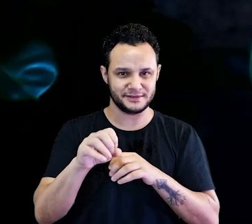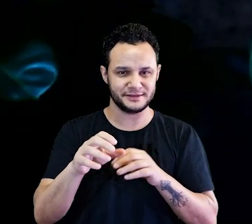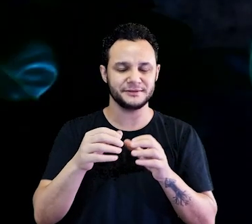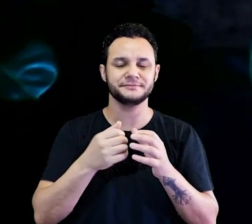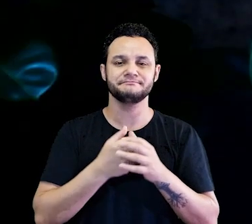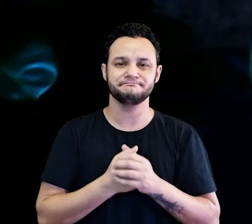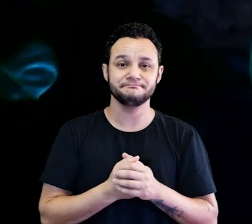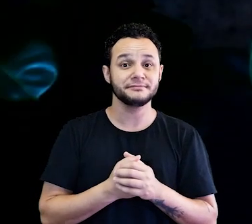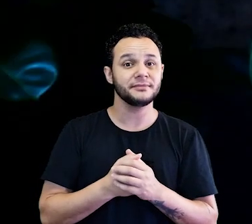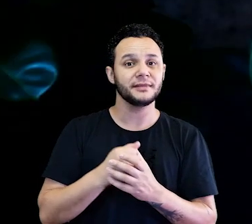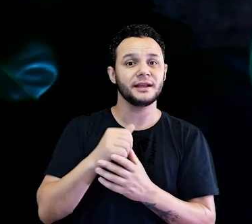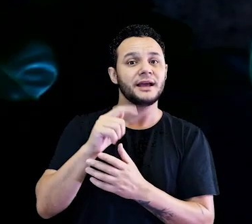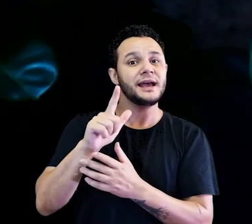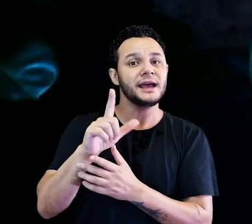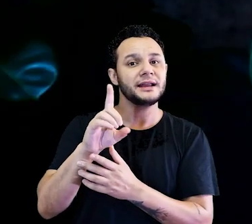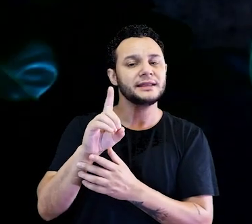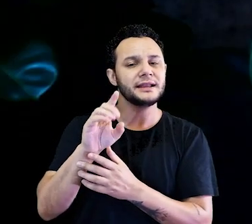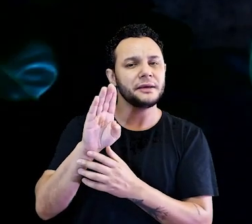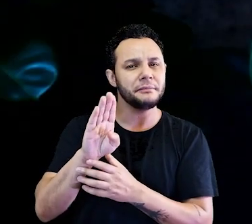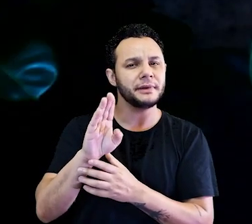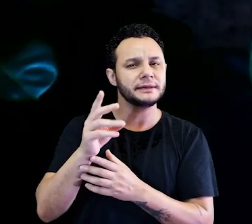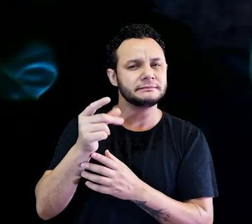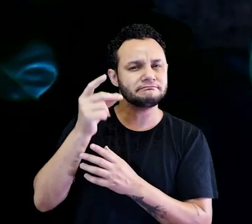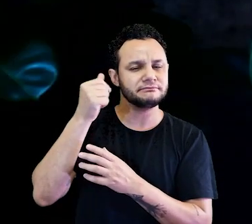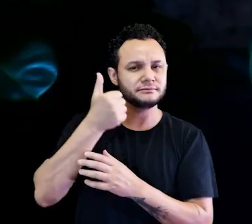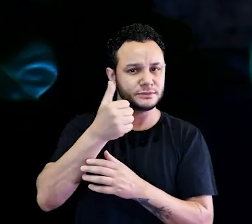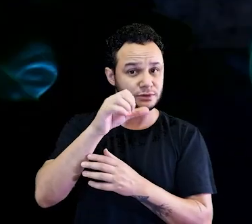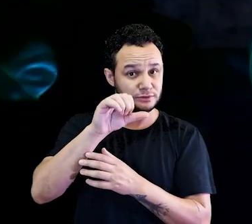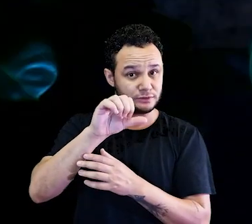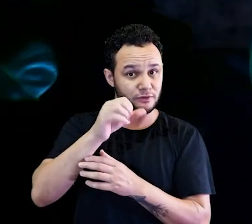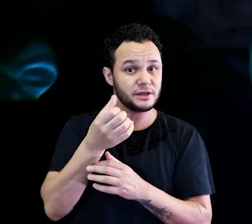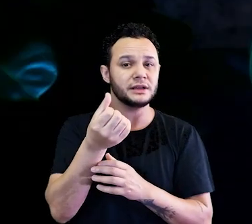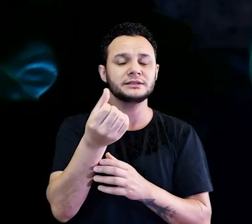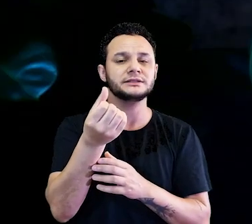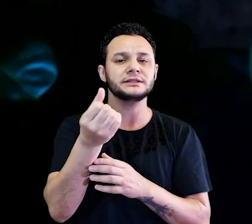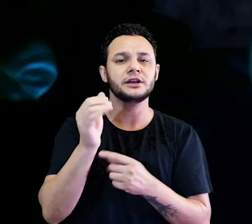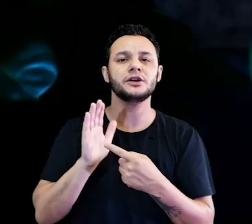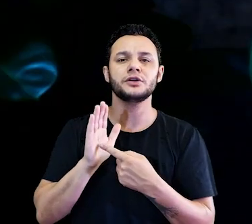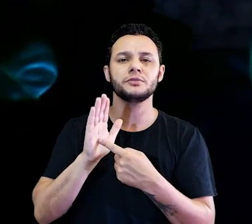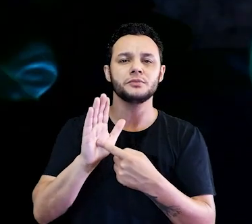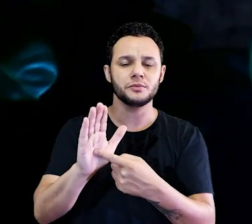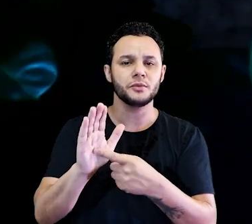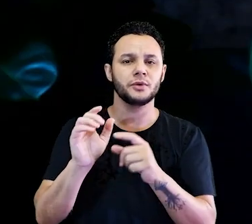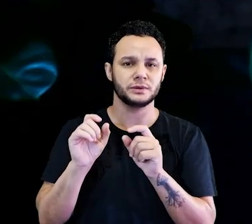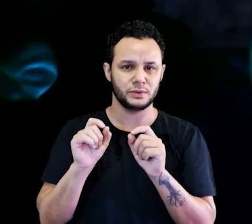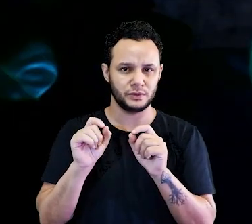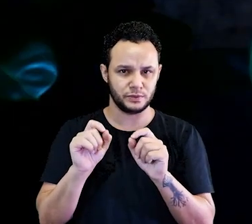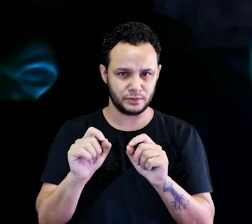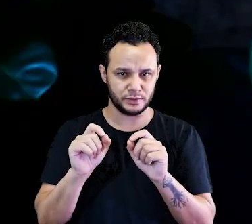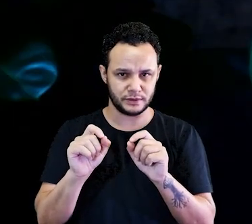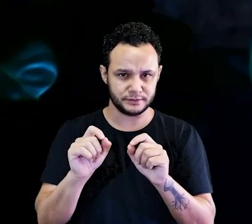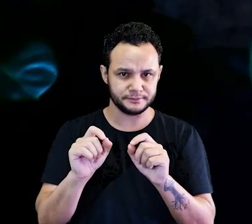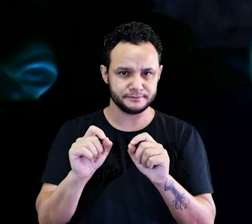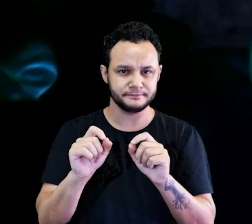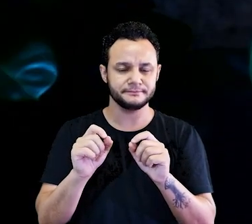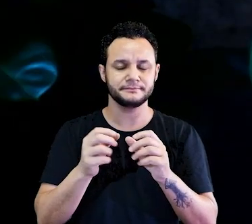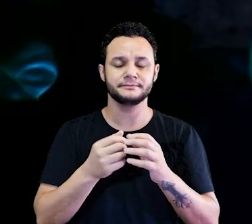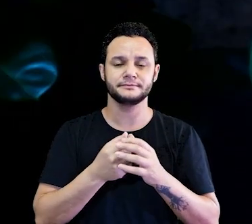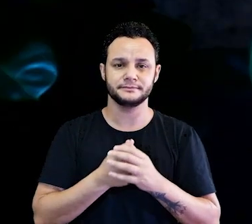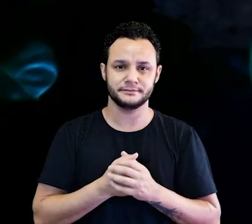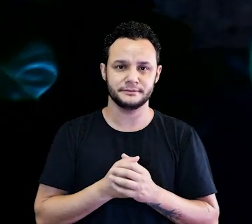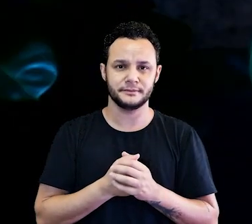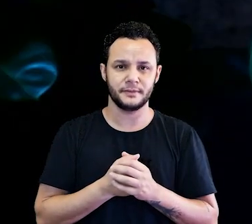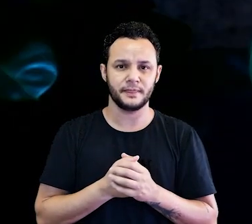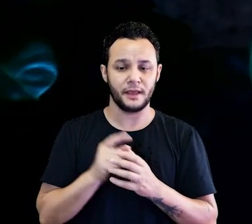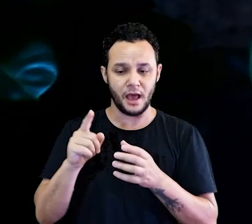educação. A LDB, lá em 96, que é a nossa principal legislação, ela reza a Constituição, então,